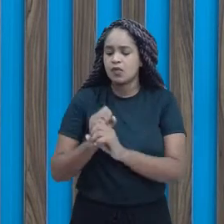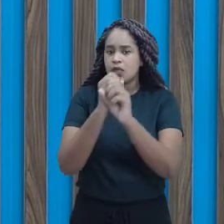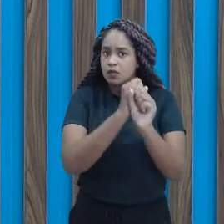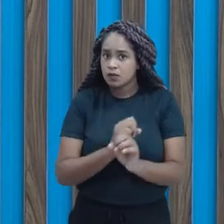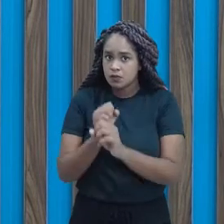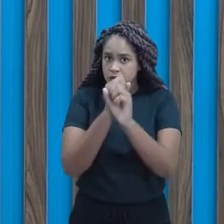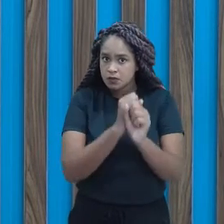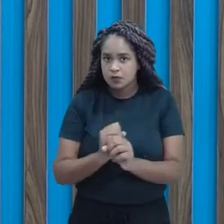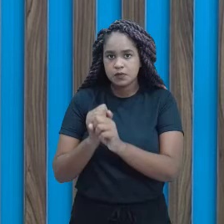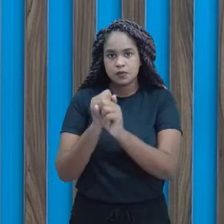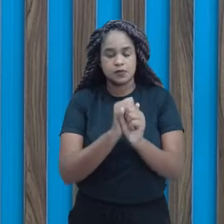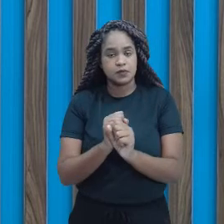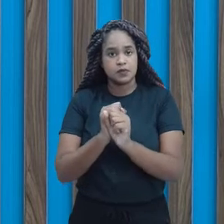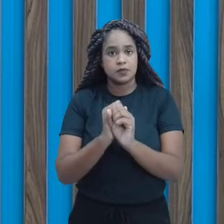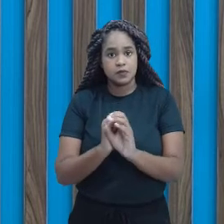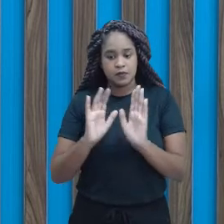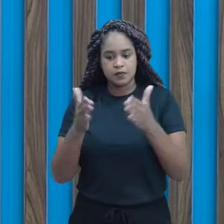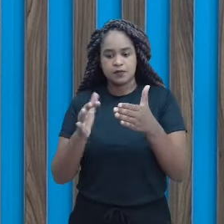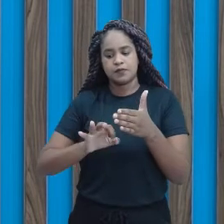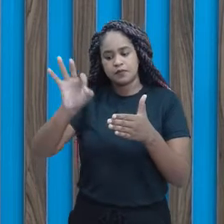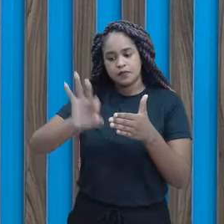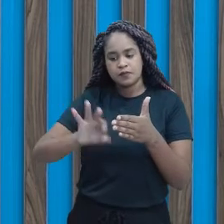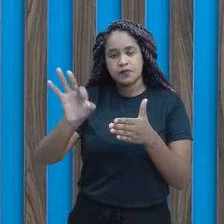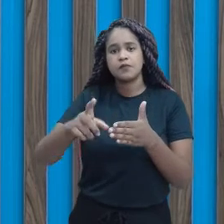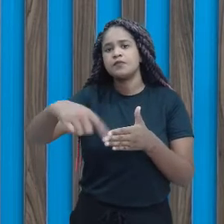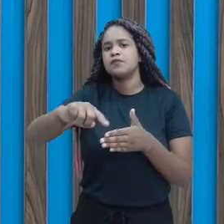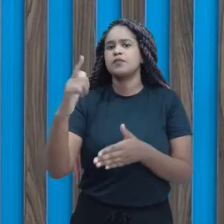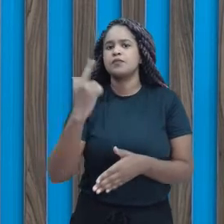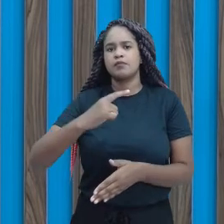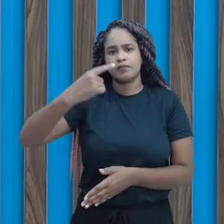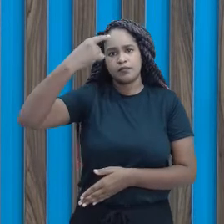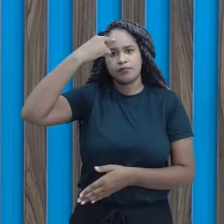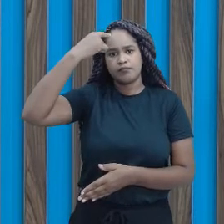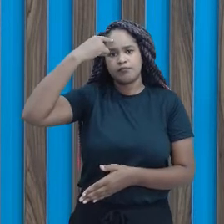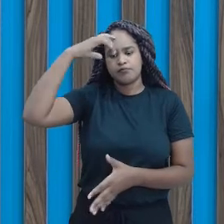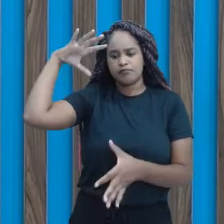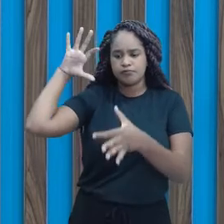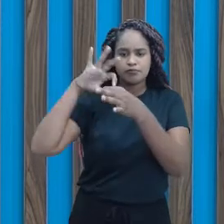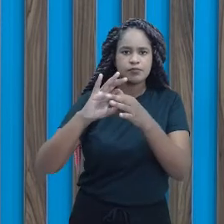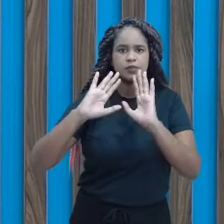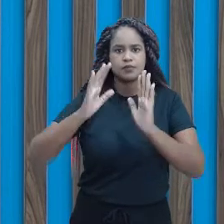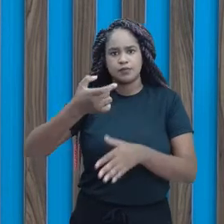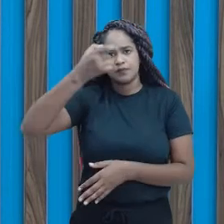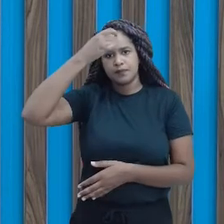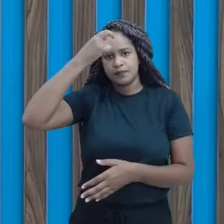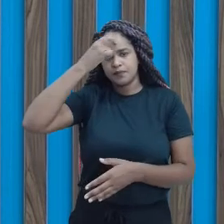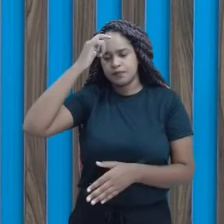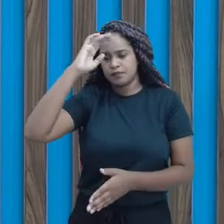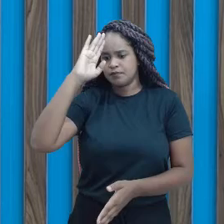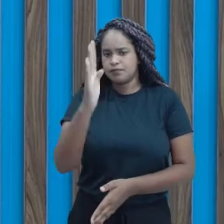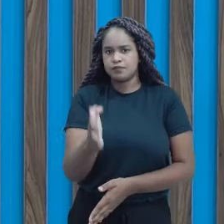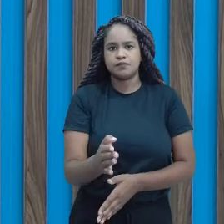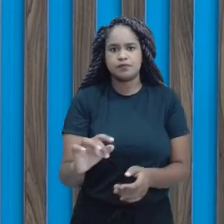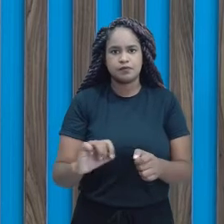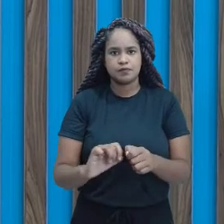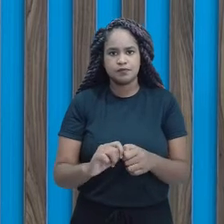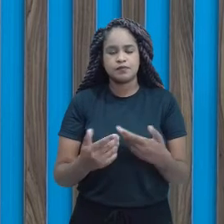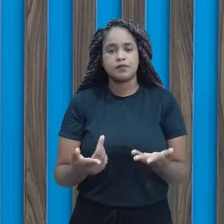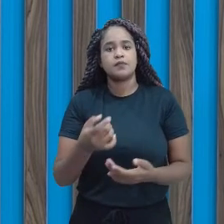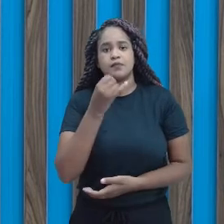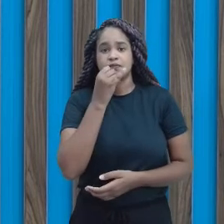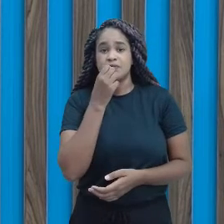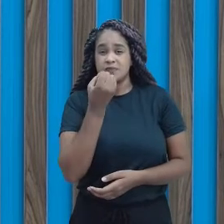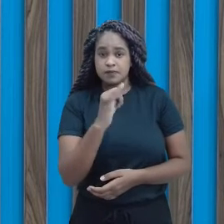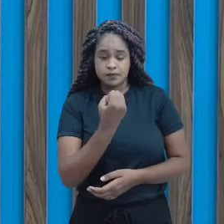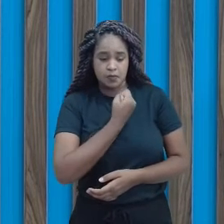são feitos relacionados à porcentagem, você pode fazer mentalmente. Tá? Então, mesmo quando os números aí forem